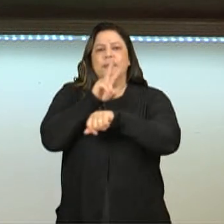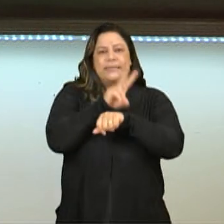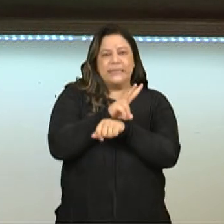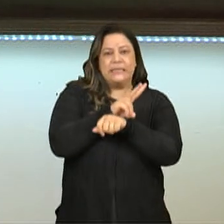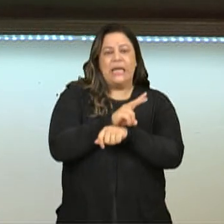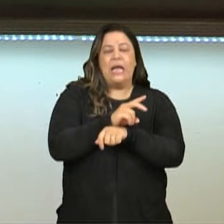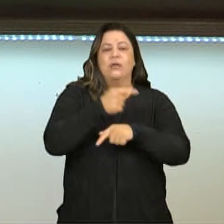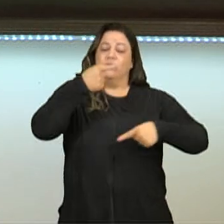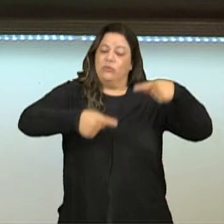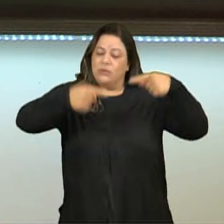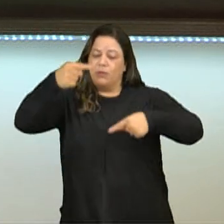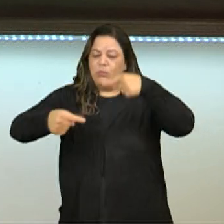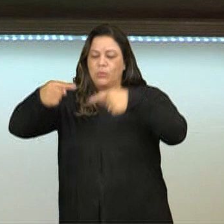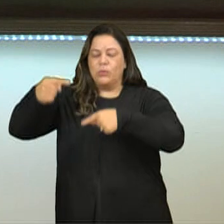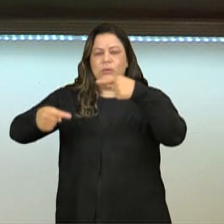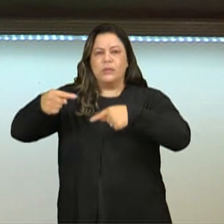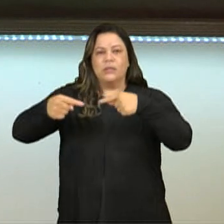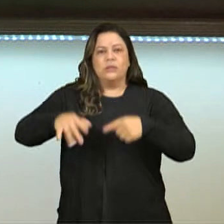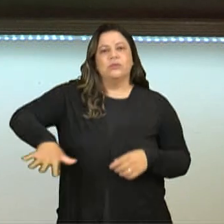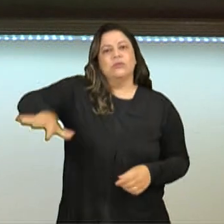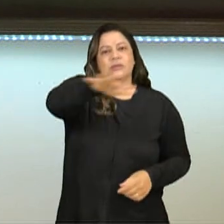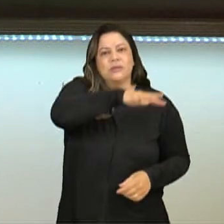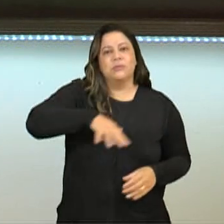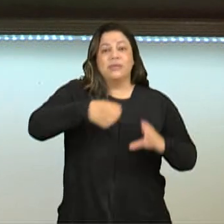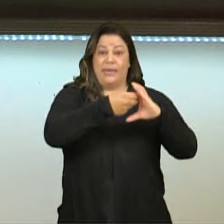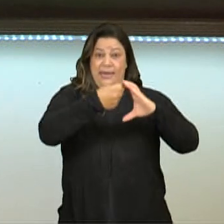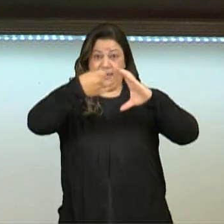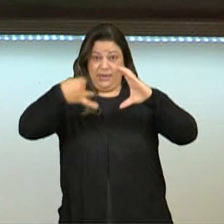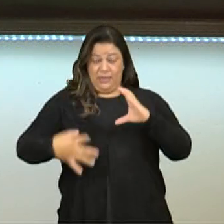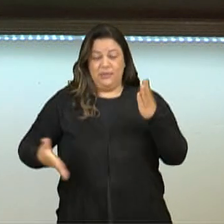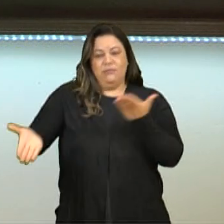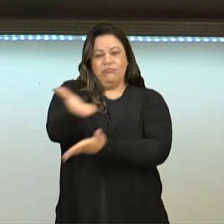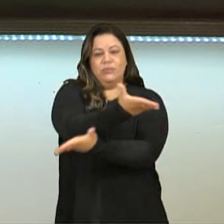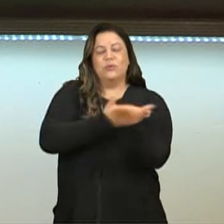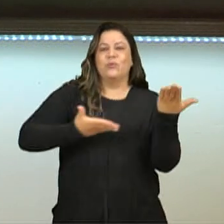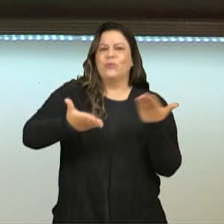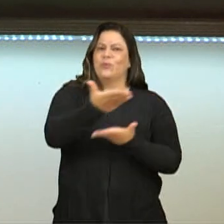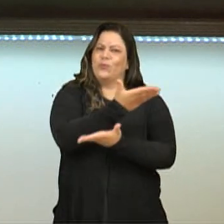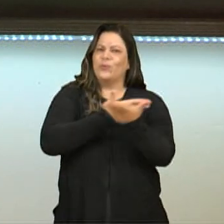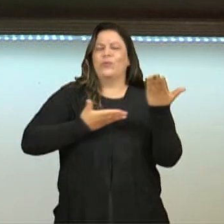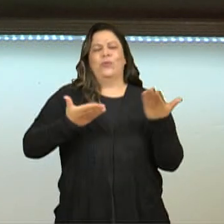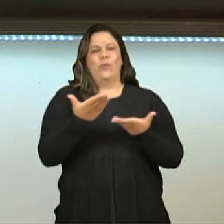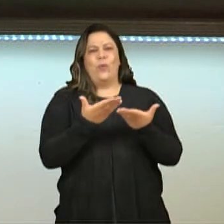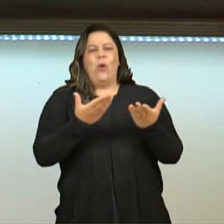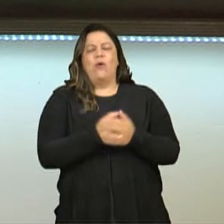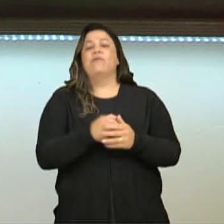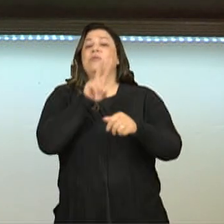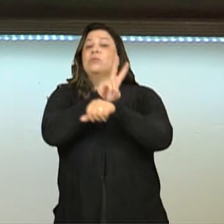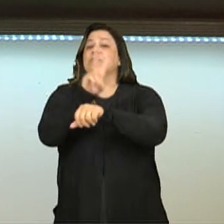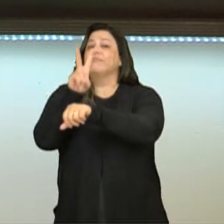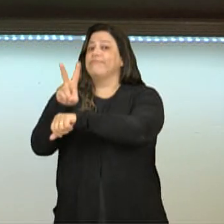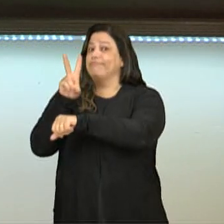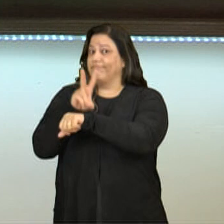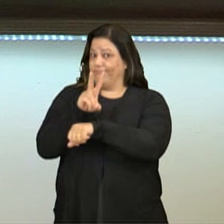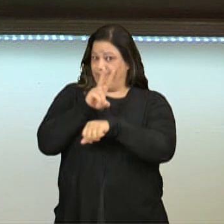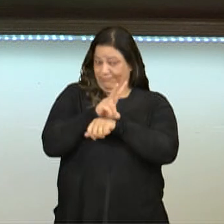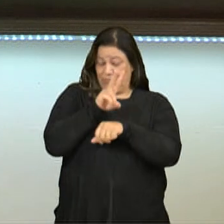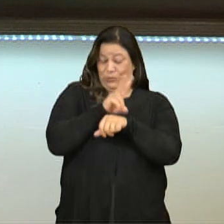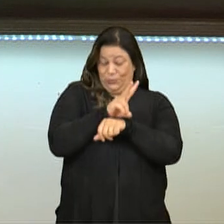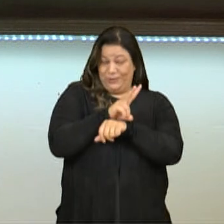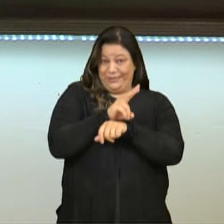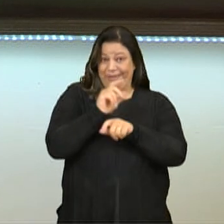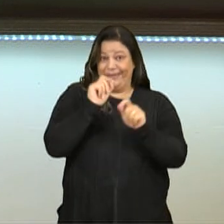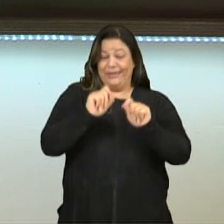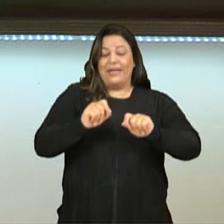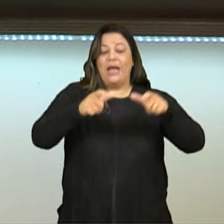e a política ambiental, características que envolvem a ideia de conservação e